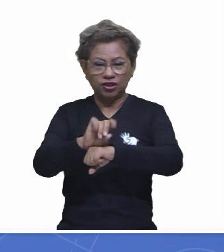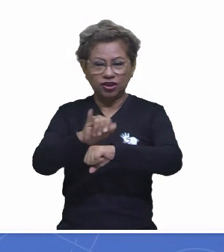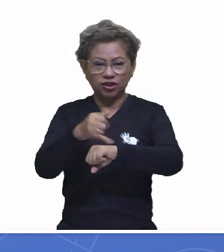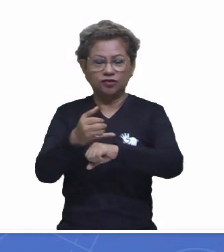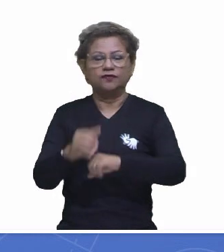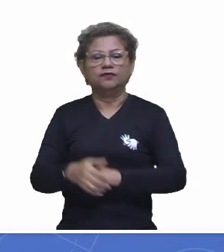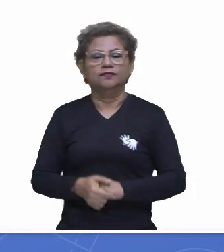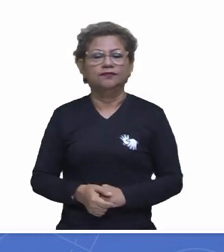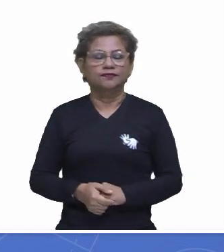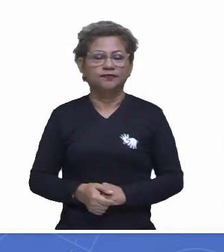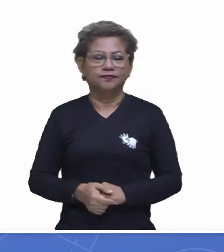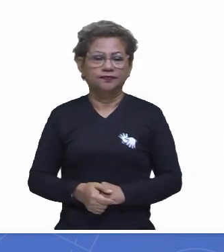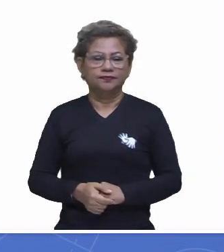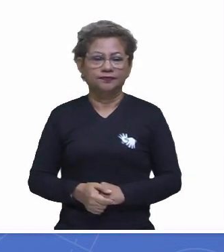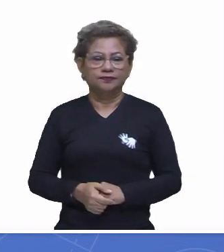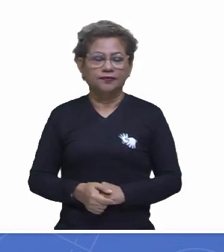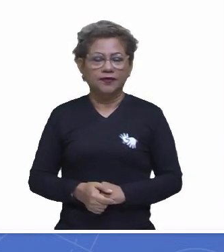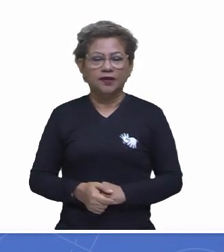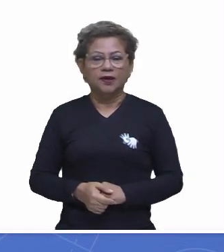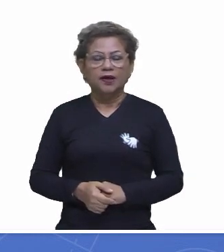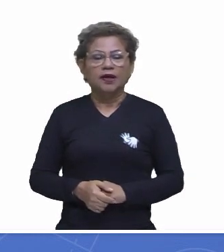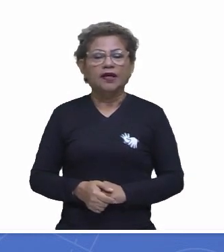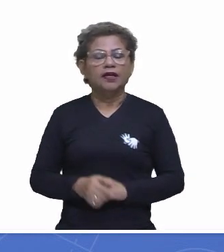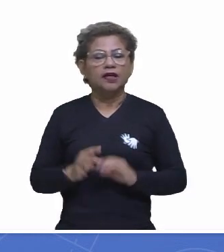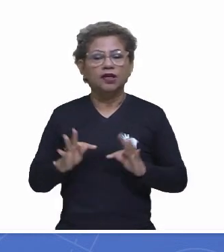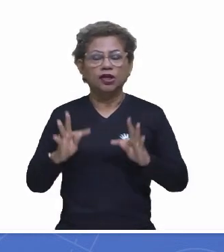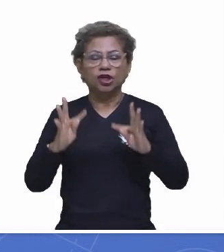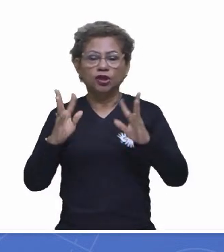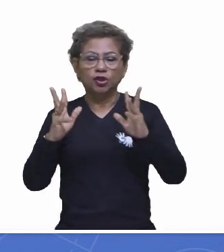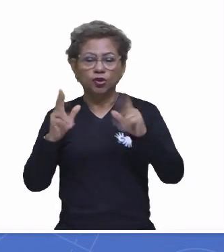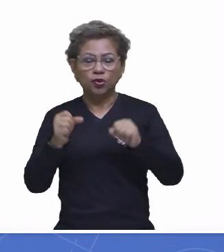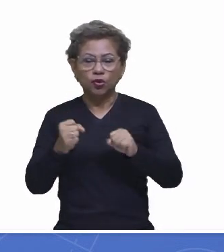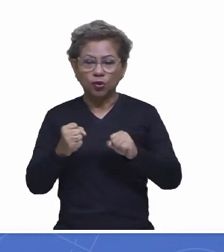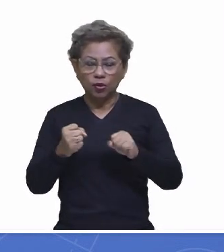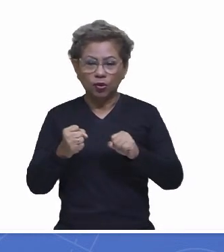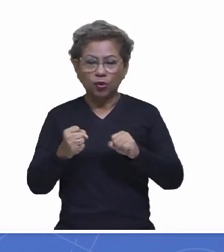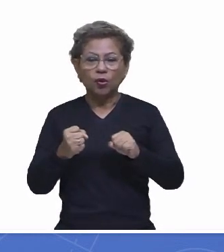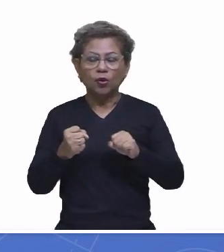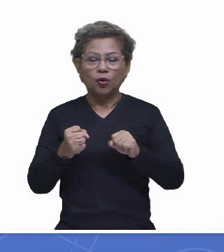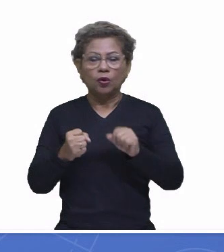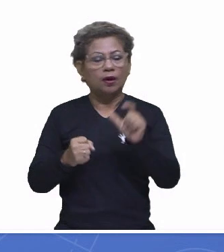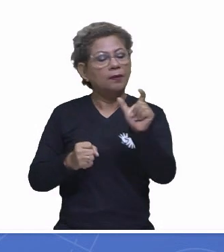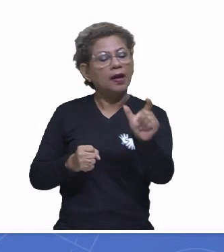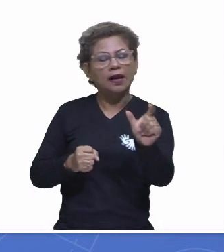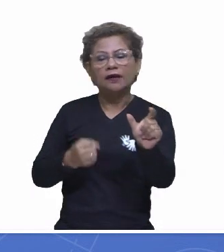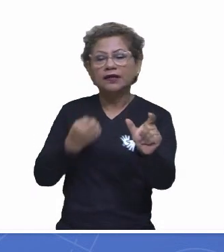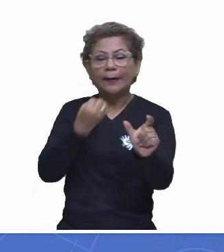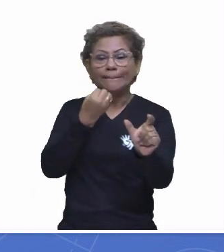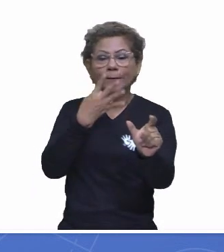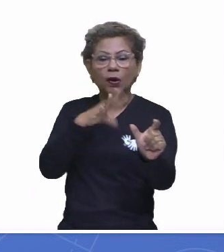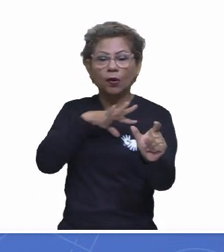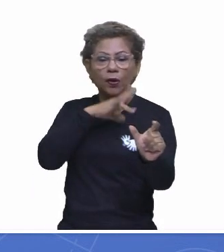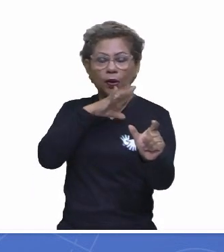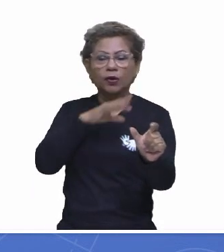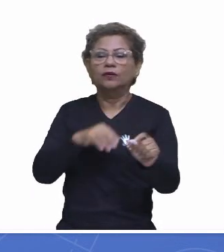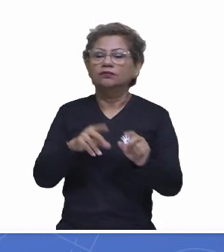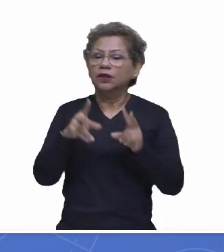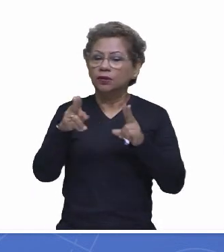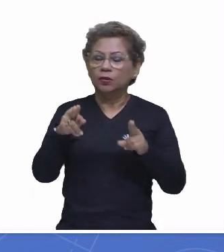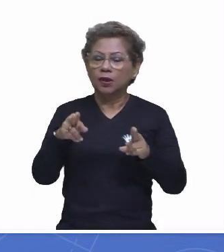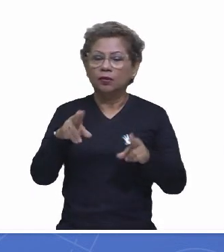tá? Adjetivo, então, são todas as qualidades, boas ou ruins, isso vale também para a língua portuguesa, língua inglesa não é